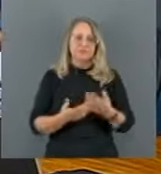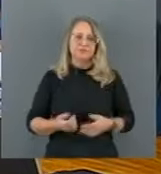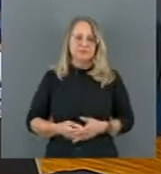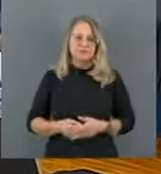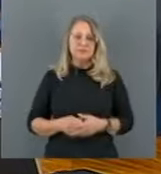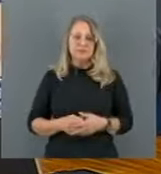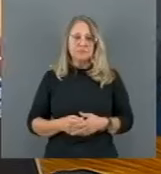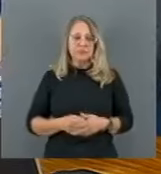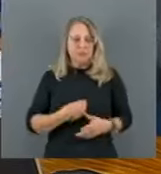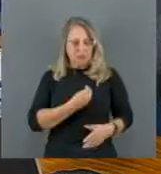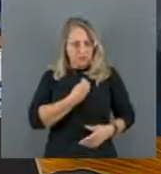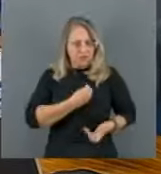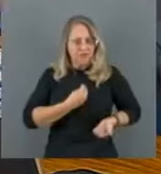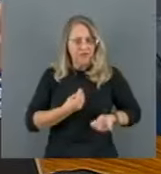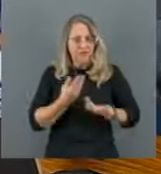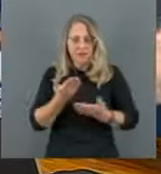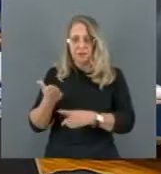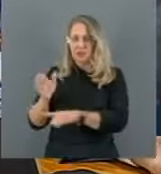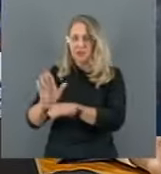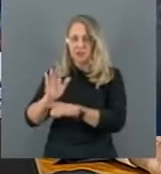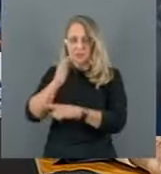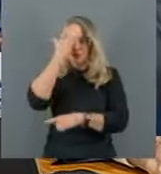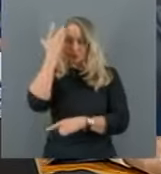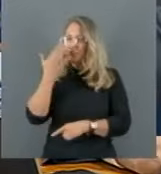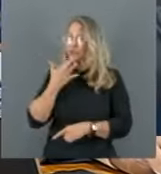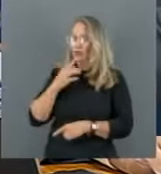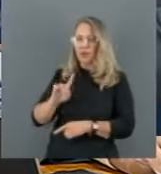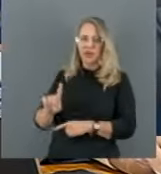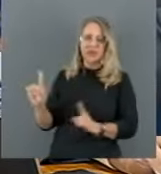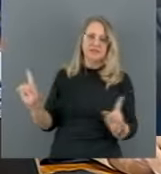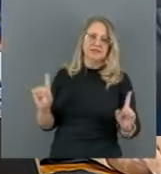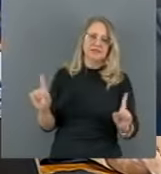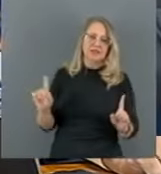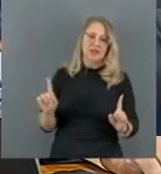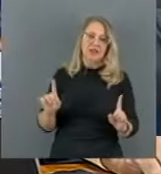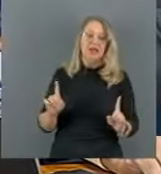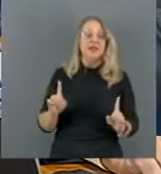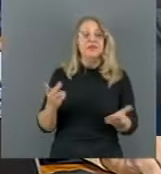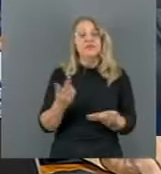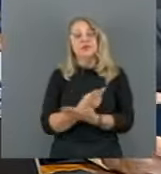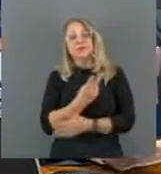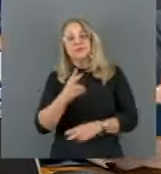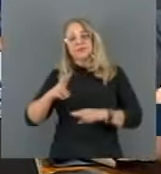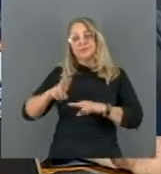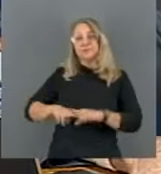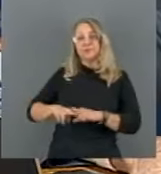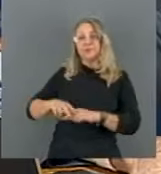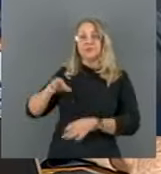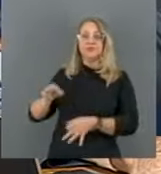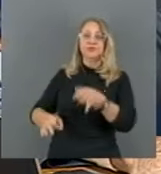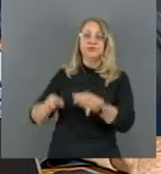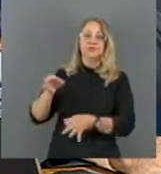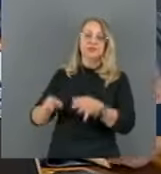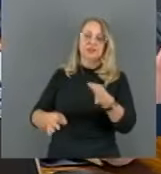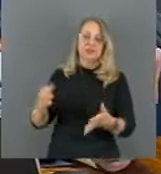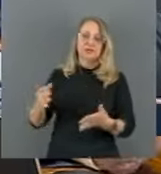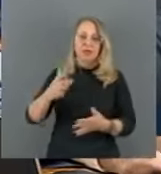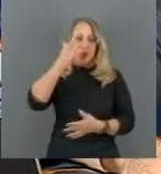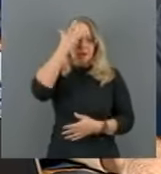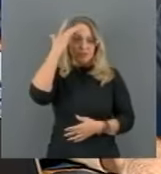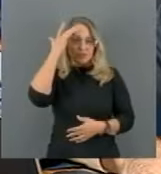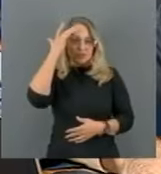que eles sequer conhecem e de uma hora para outra eles se V nos Bancos dos réus esses profissionais que tem muito mais medo do